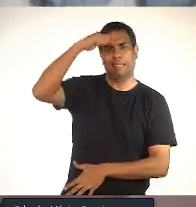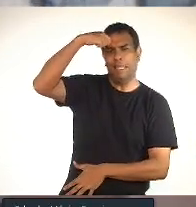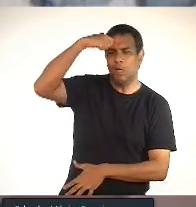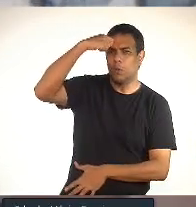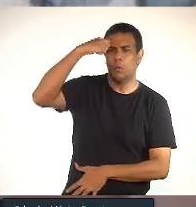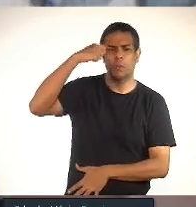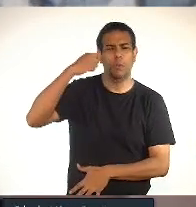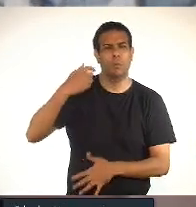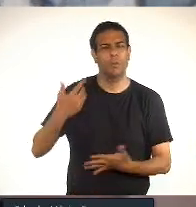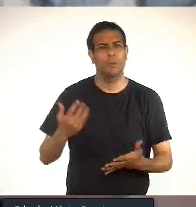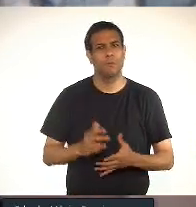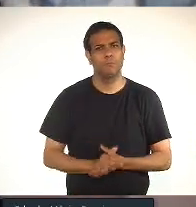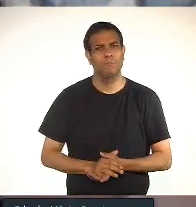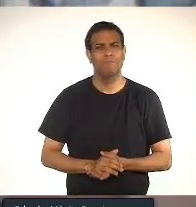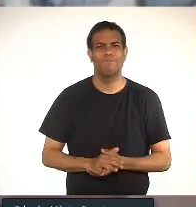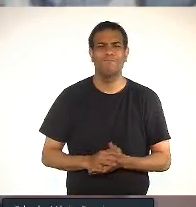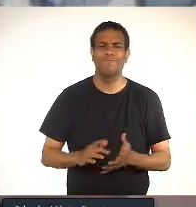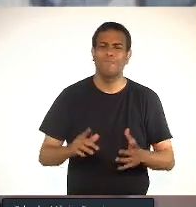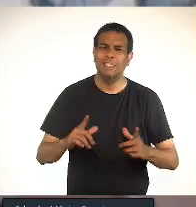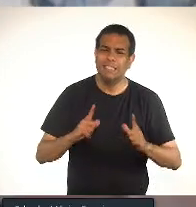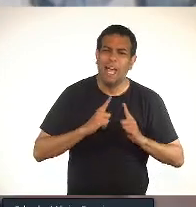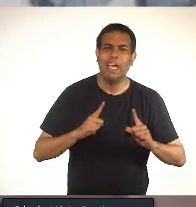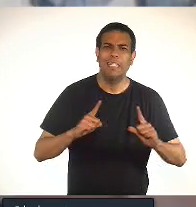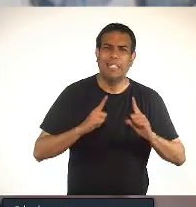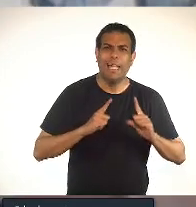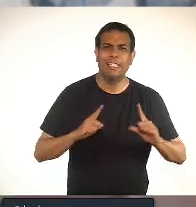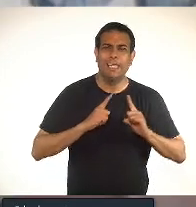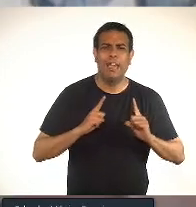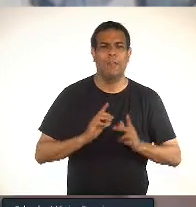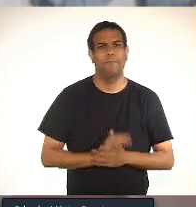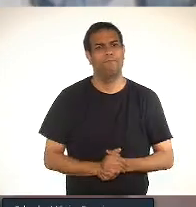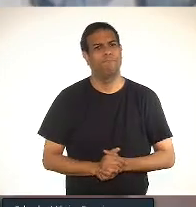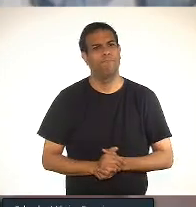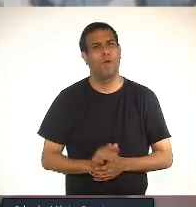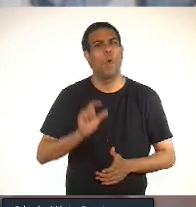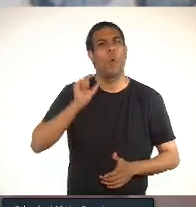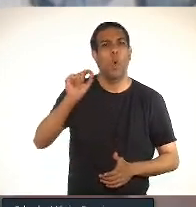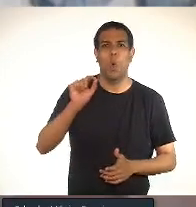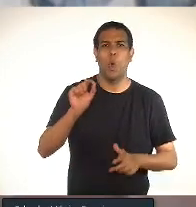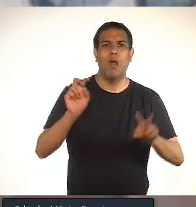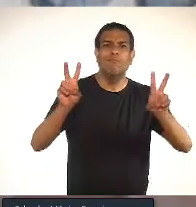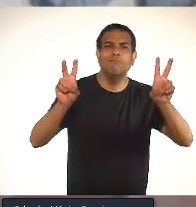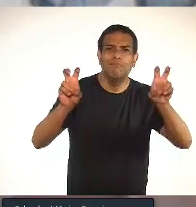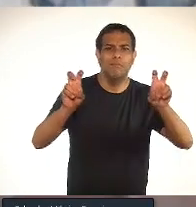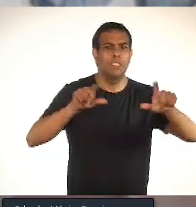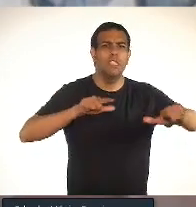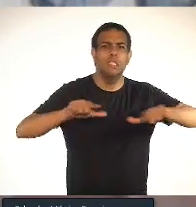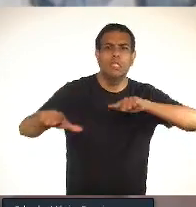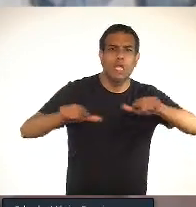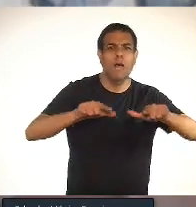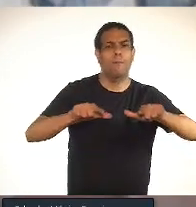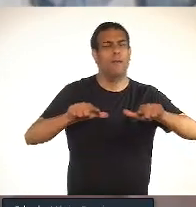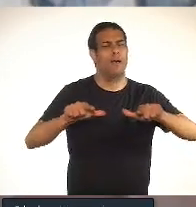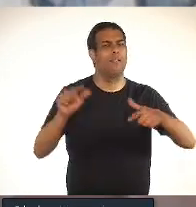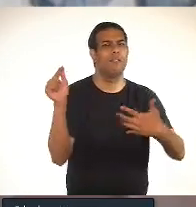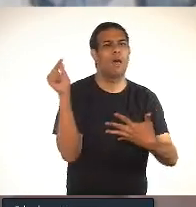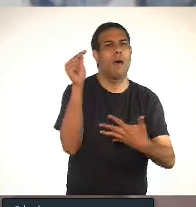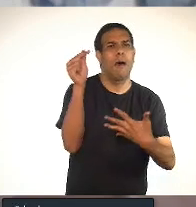pardos, as mais afetadas no que se refere ao tema do trabalho, da Seguridade